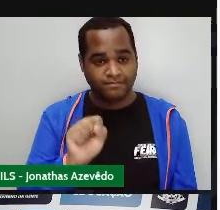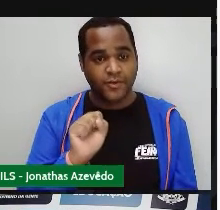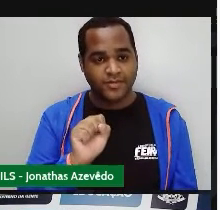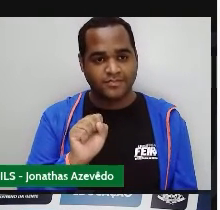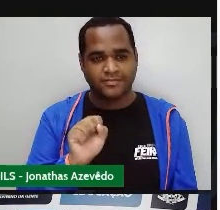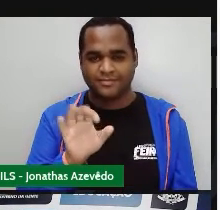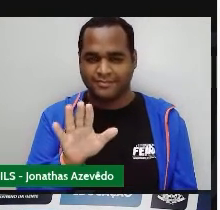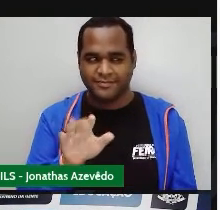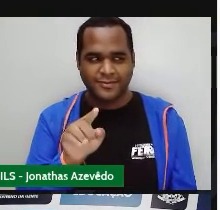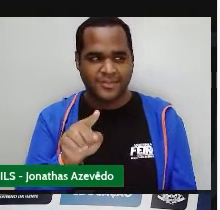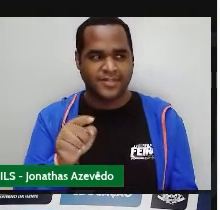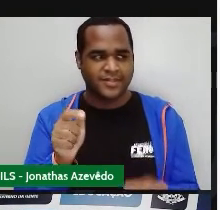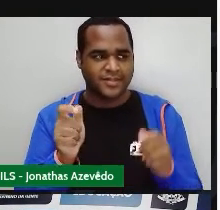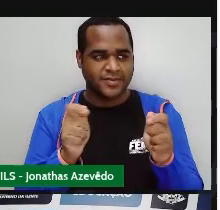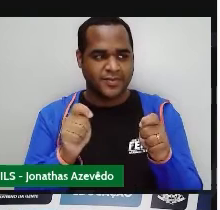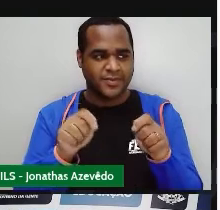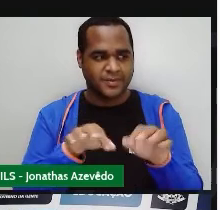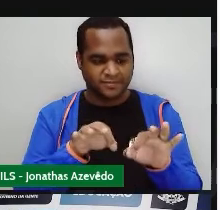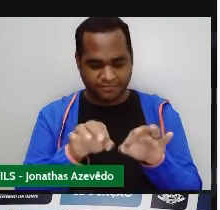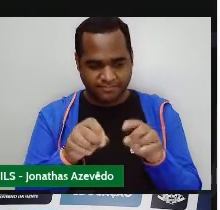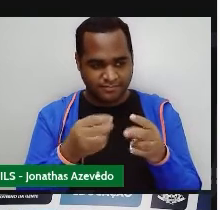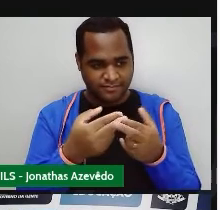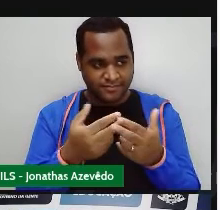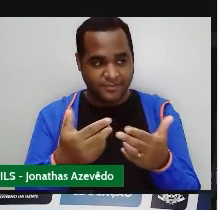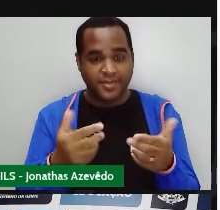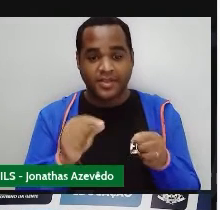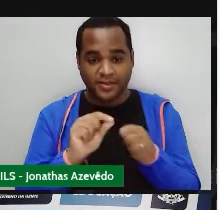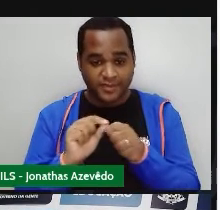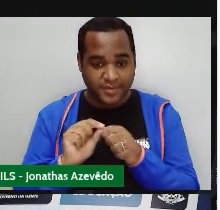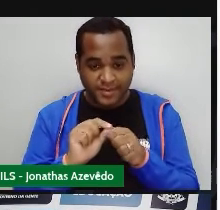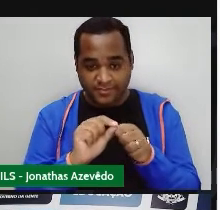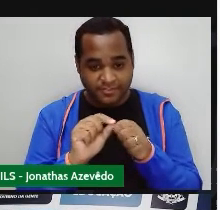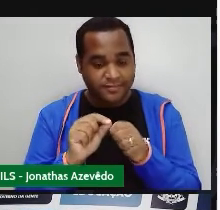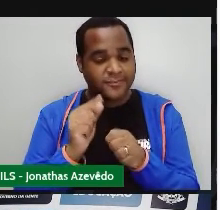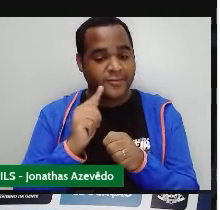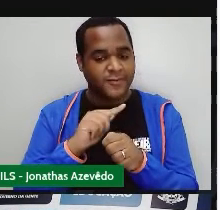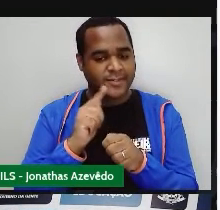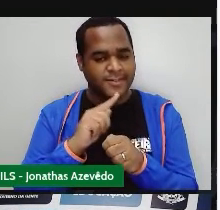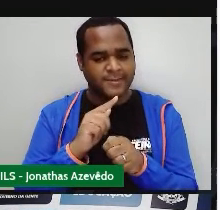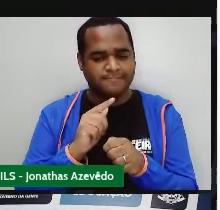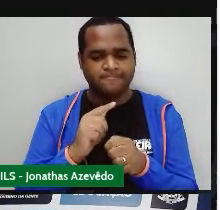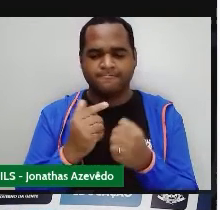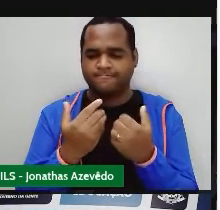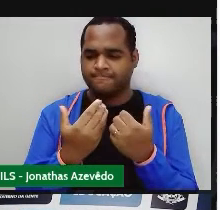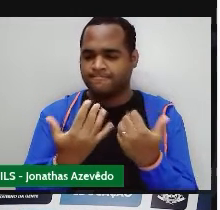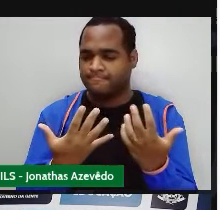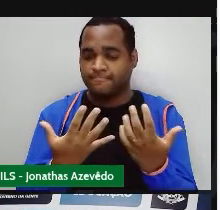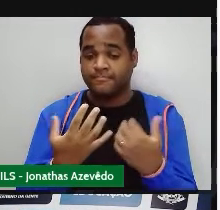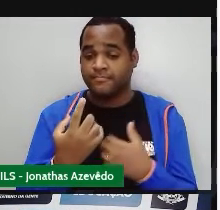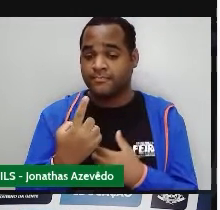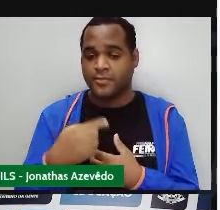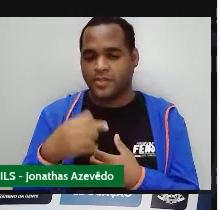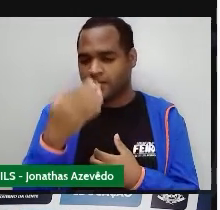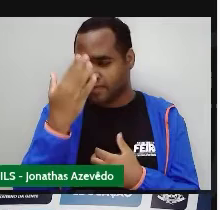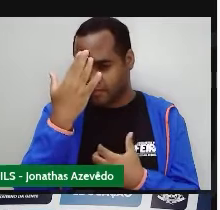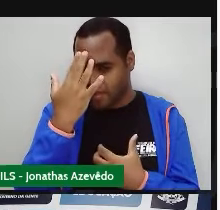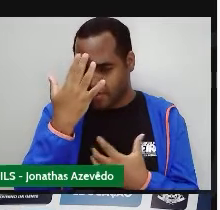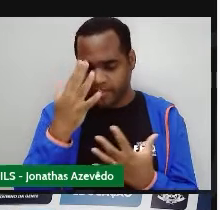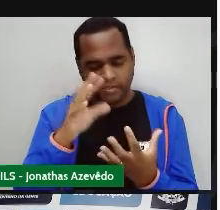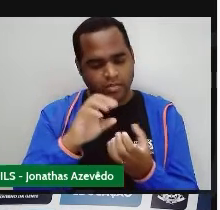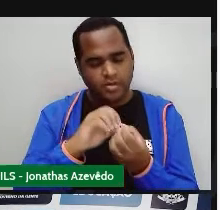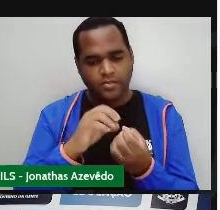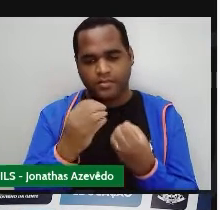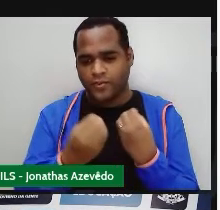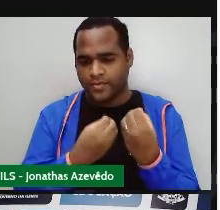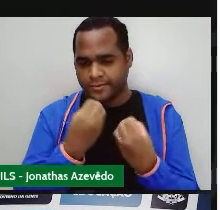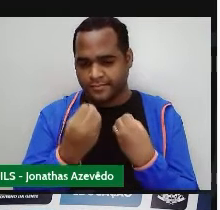para fazer essas figuras né O que é que a gente sabe dessa quantidade de Canudos a gente